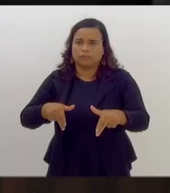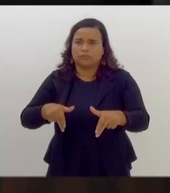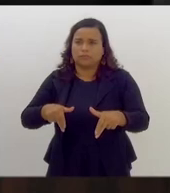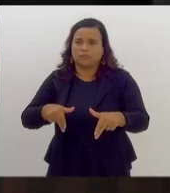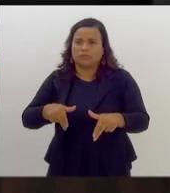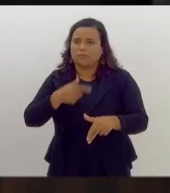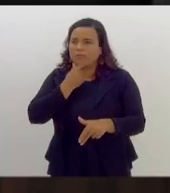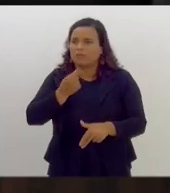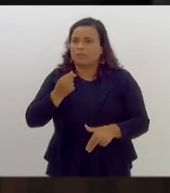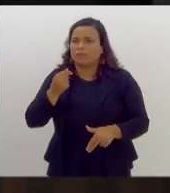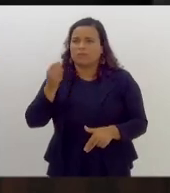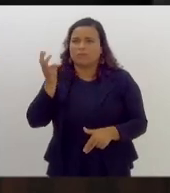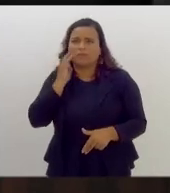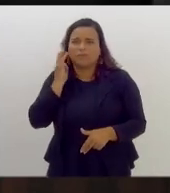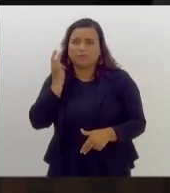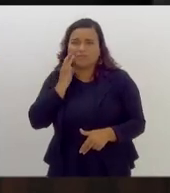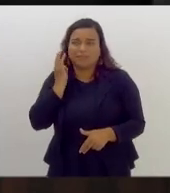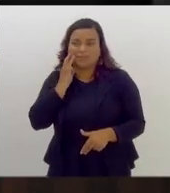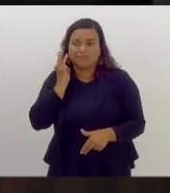ao senhor Valdeque Carneiro.